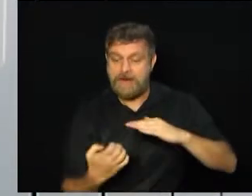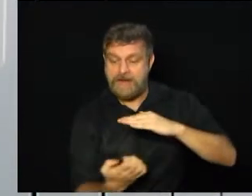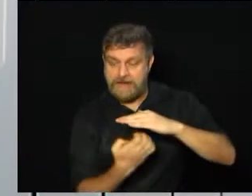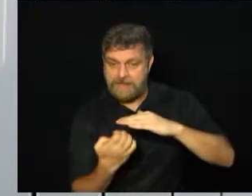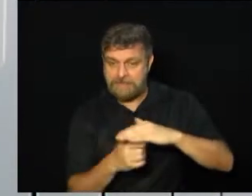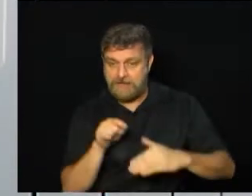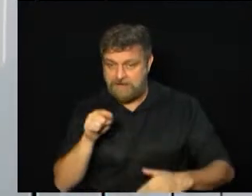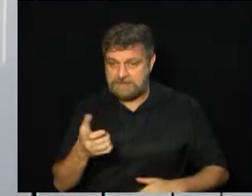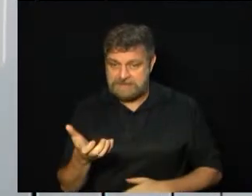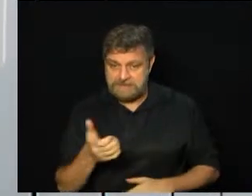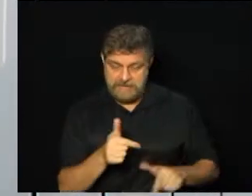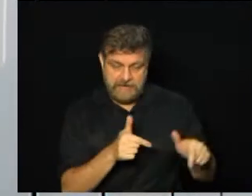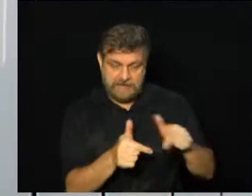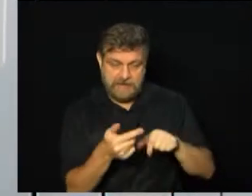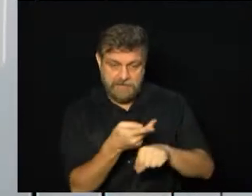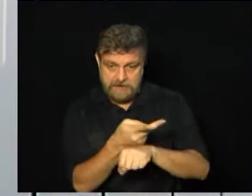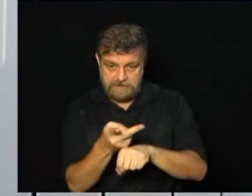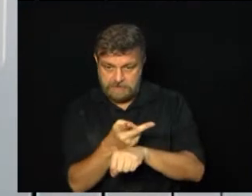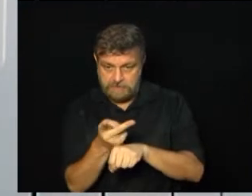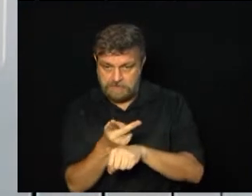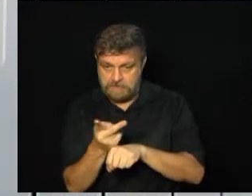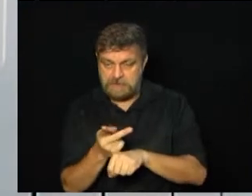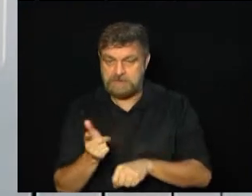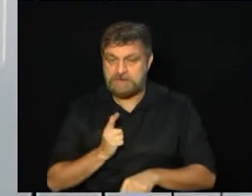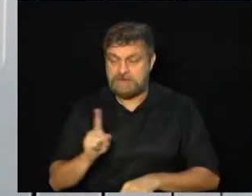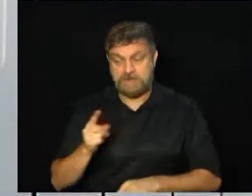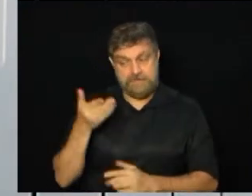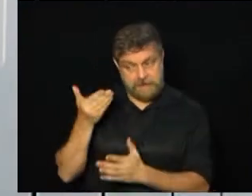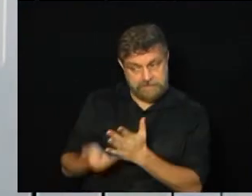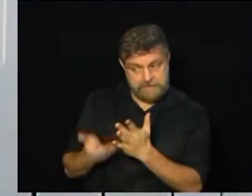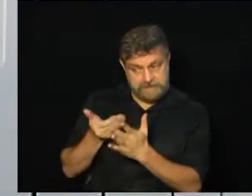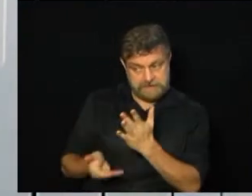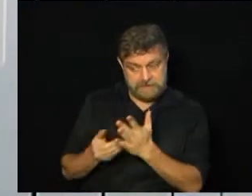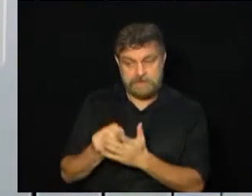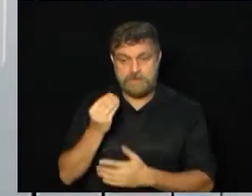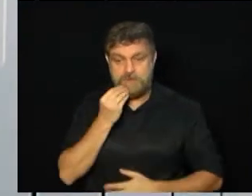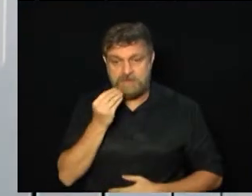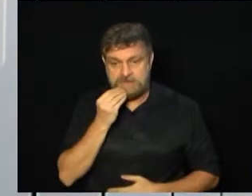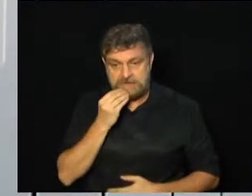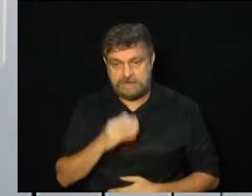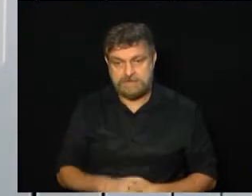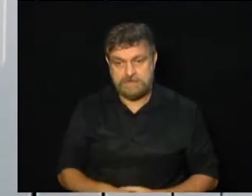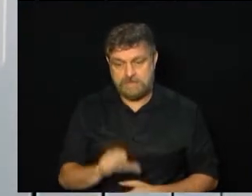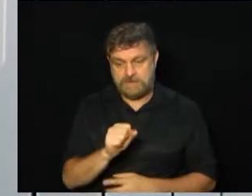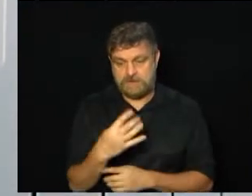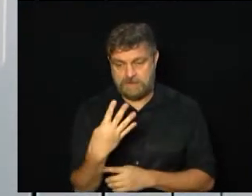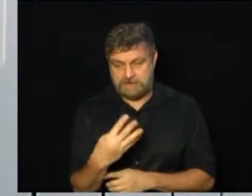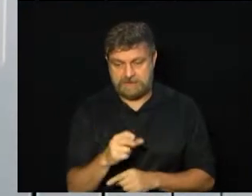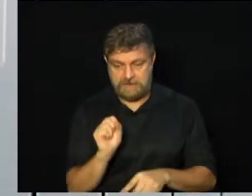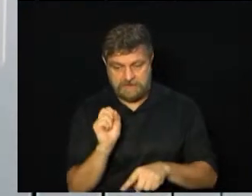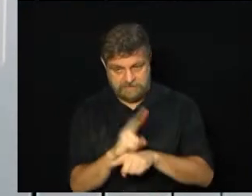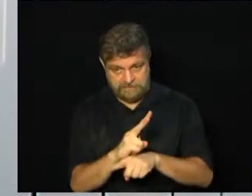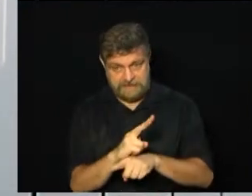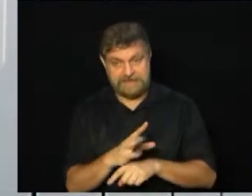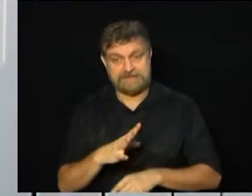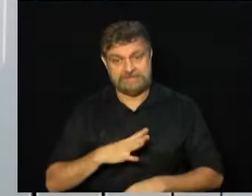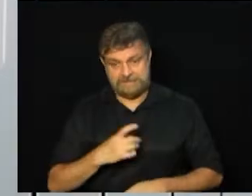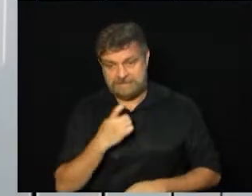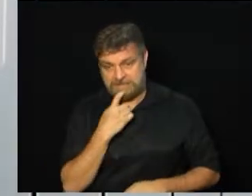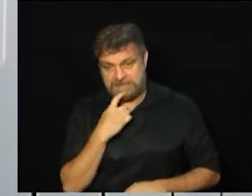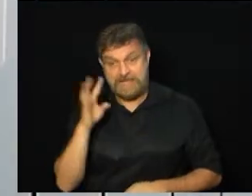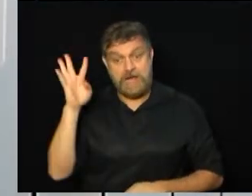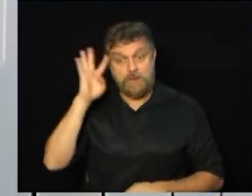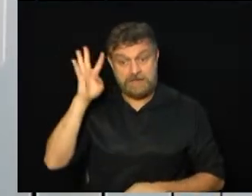uma recolocação no mercado de trabalho, não perca esta oportunidade, 84 vagas nesta